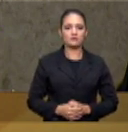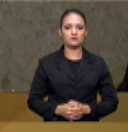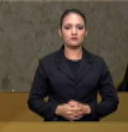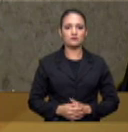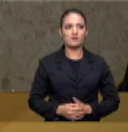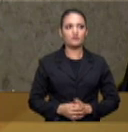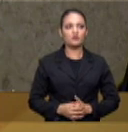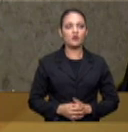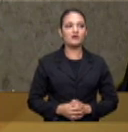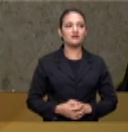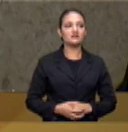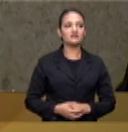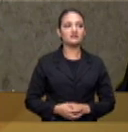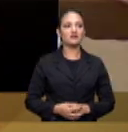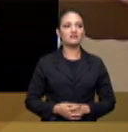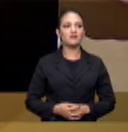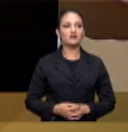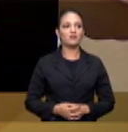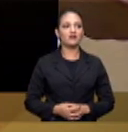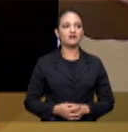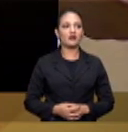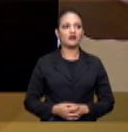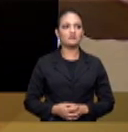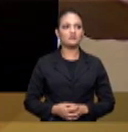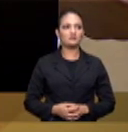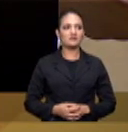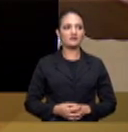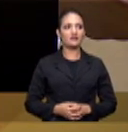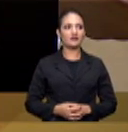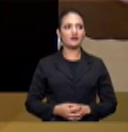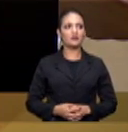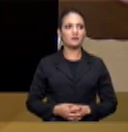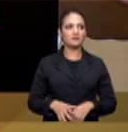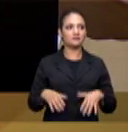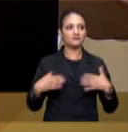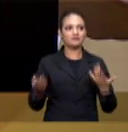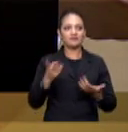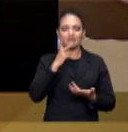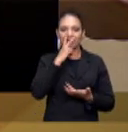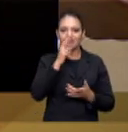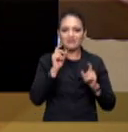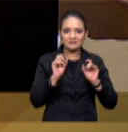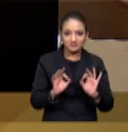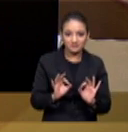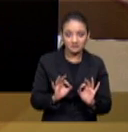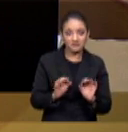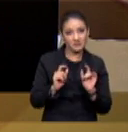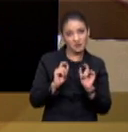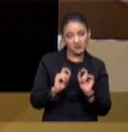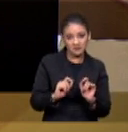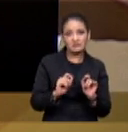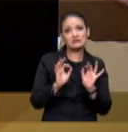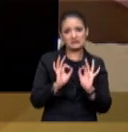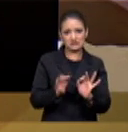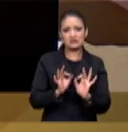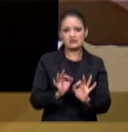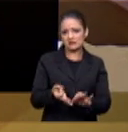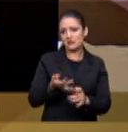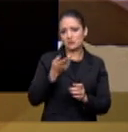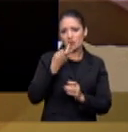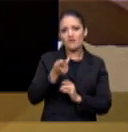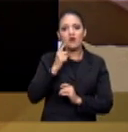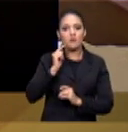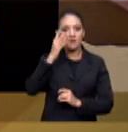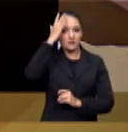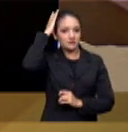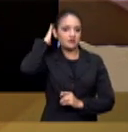Ministro Alexandre Moraes. Presidente, me parece correta a questão levantada pelo ministro Marco Aurélio. Então,